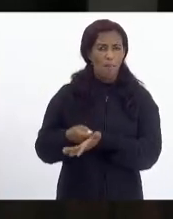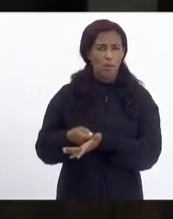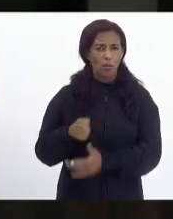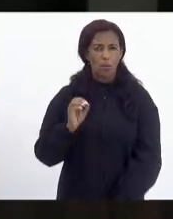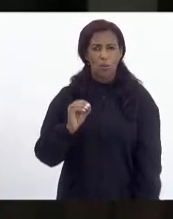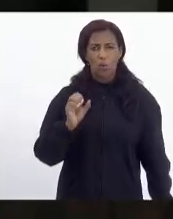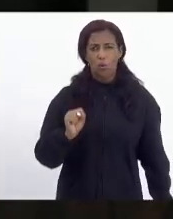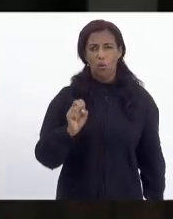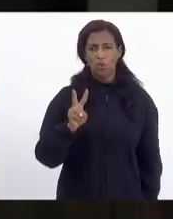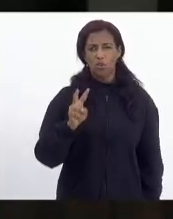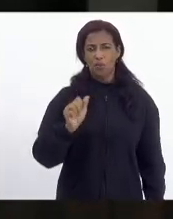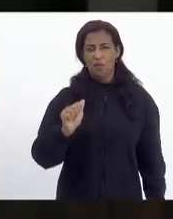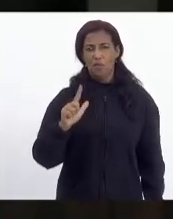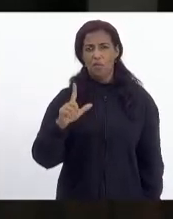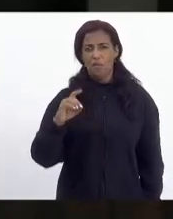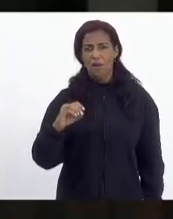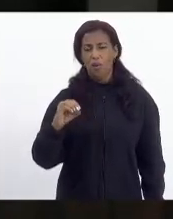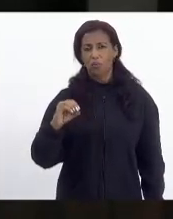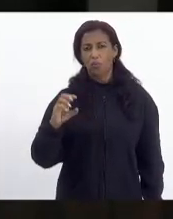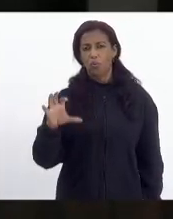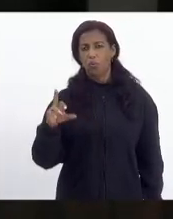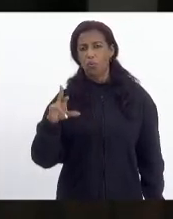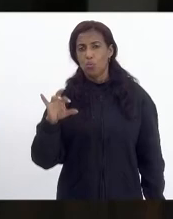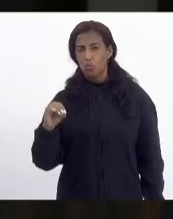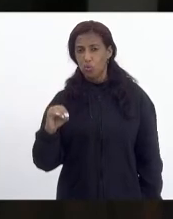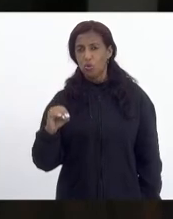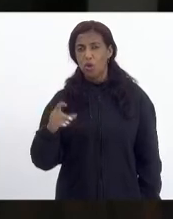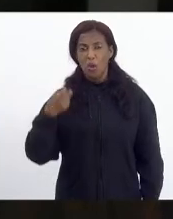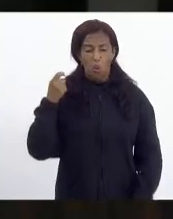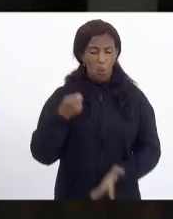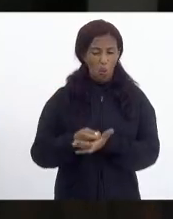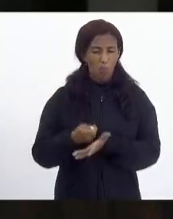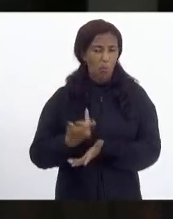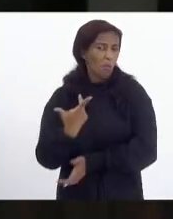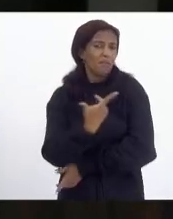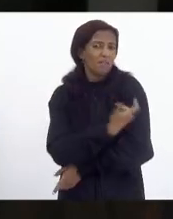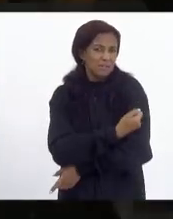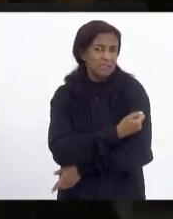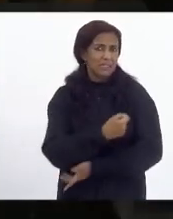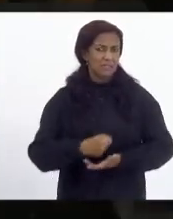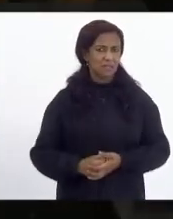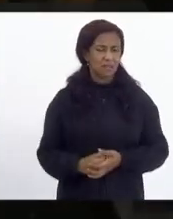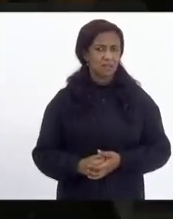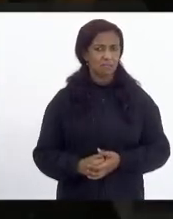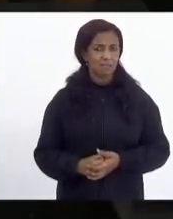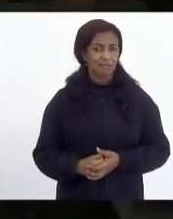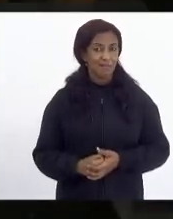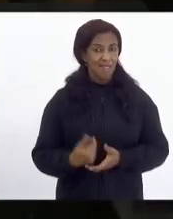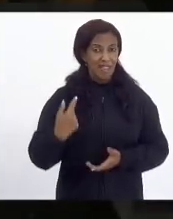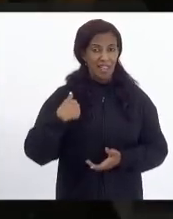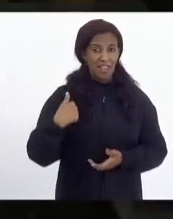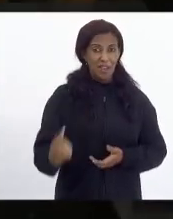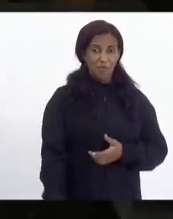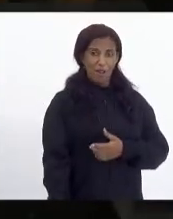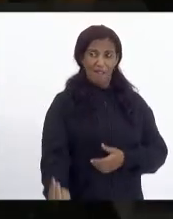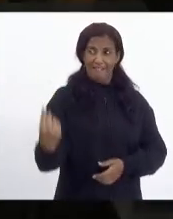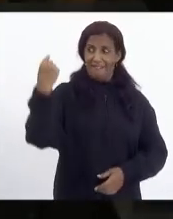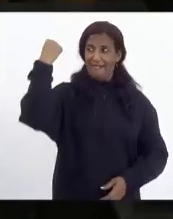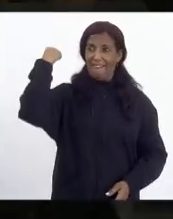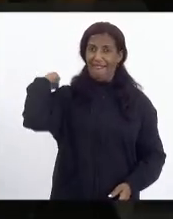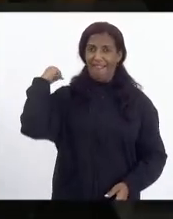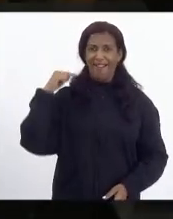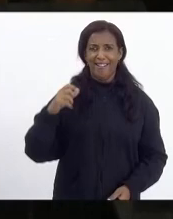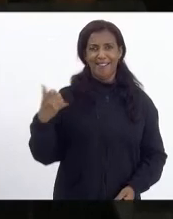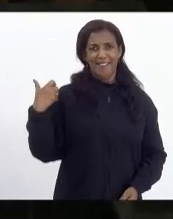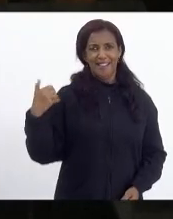vacinação contra a varíola então isso já é antigo esse negócio já vendo a tempo aqui ela eu fui lá na Idade Média não com a vacina